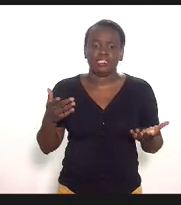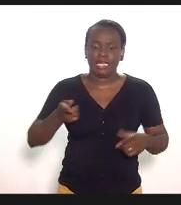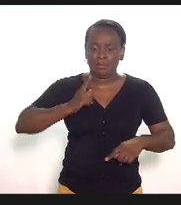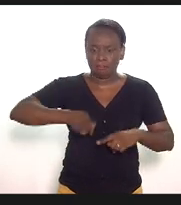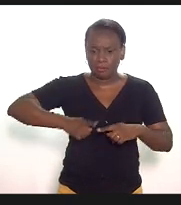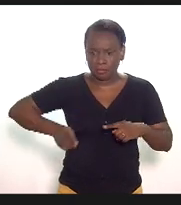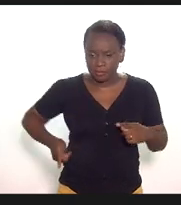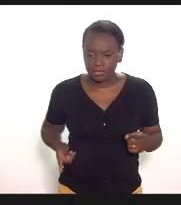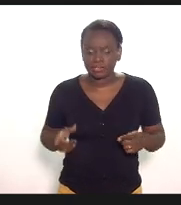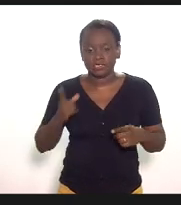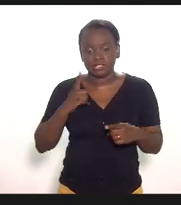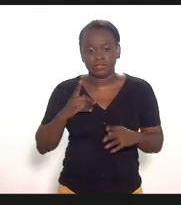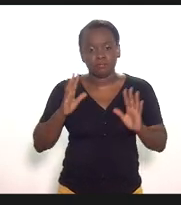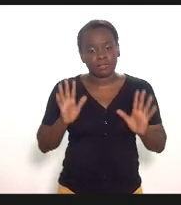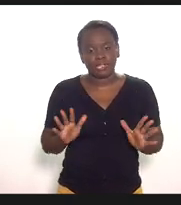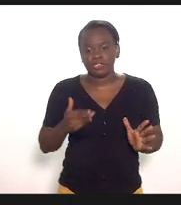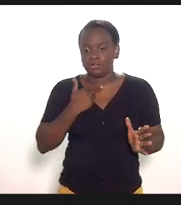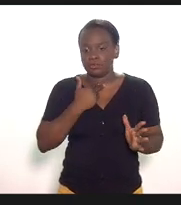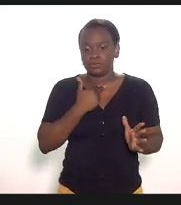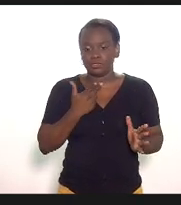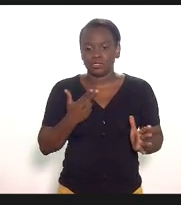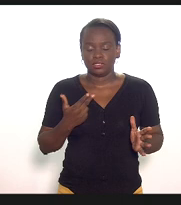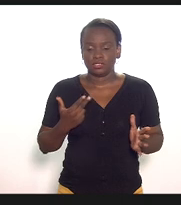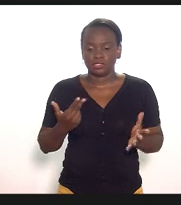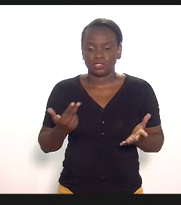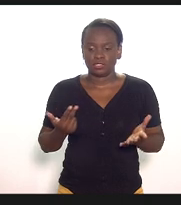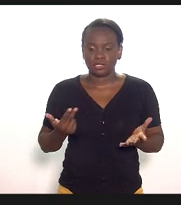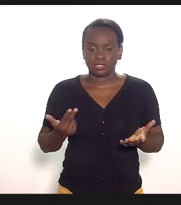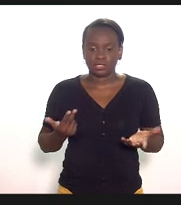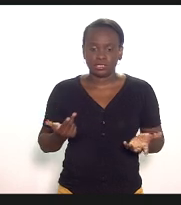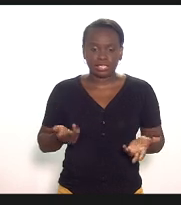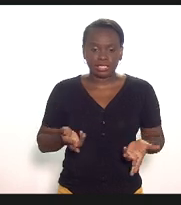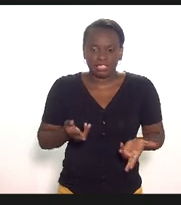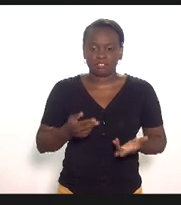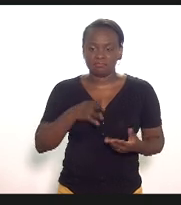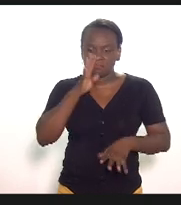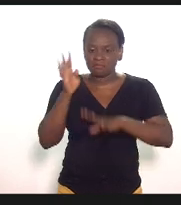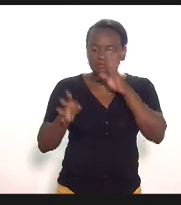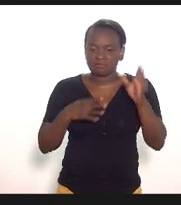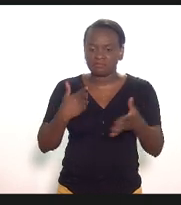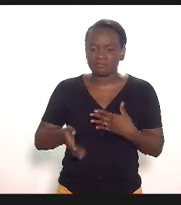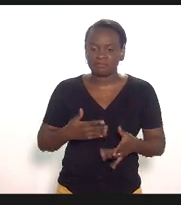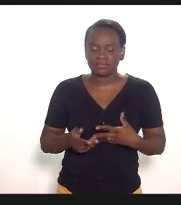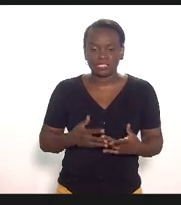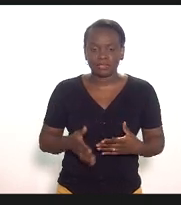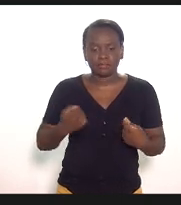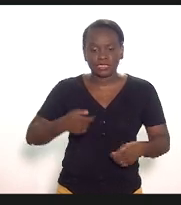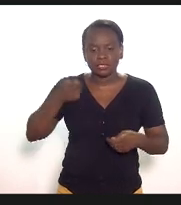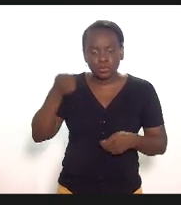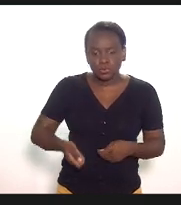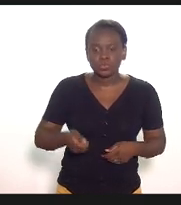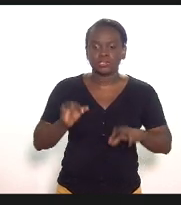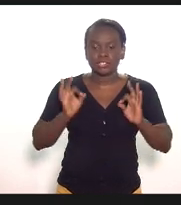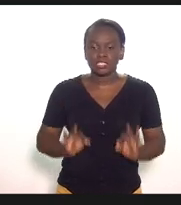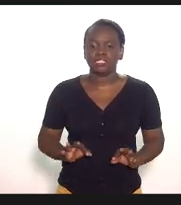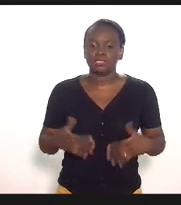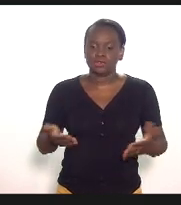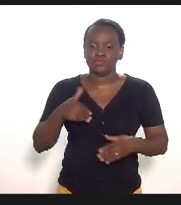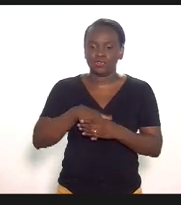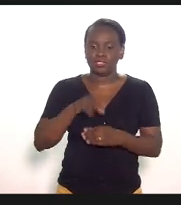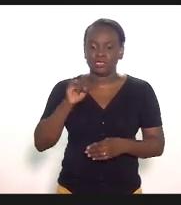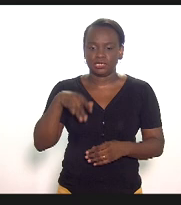restrições, mas não podemos ter a irresponsabilidade de não tomarmos a atitude certa. Então, eu voto